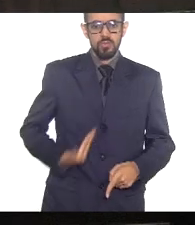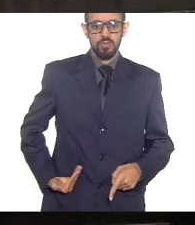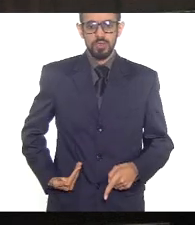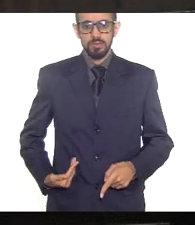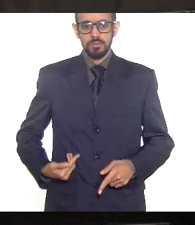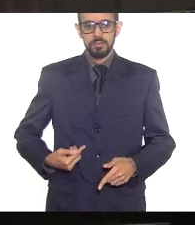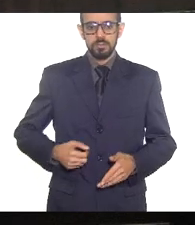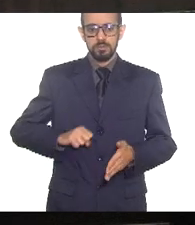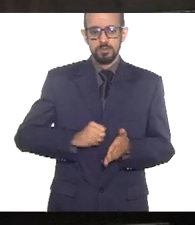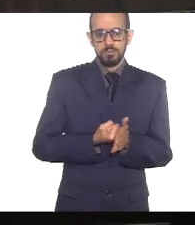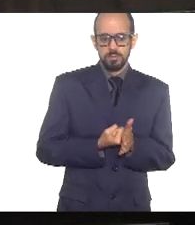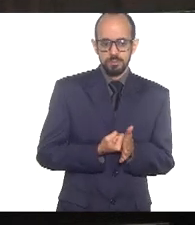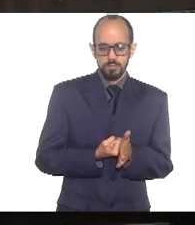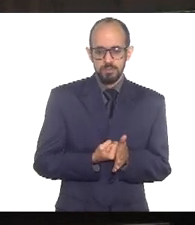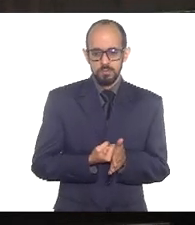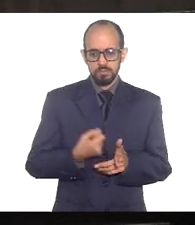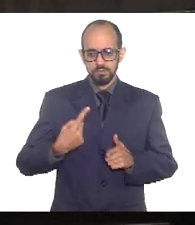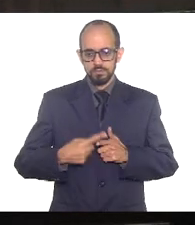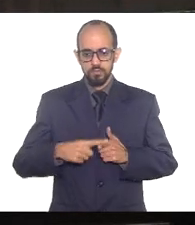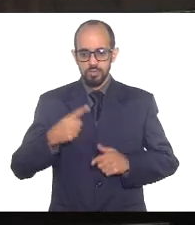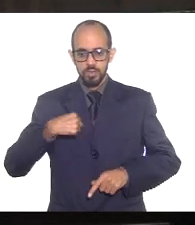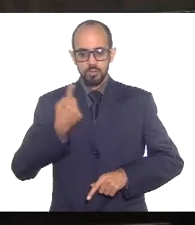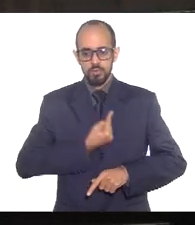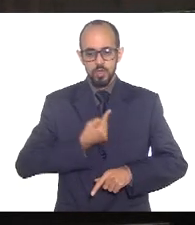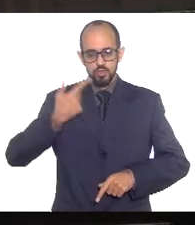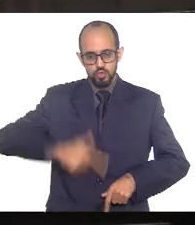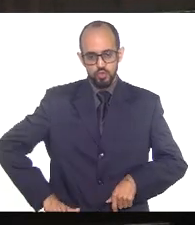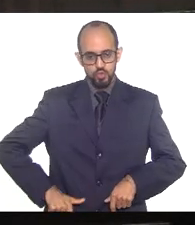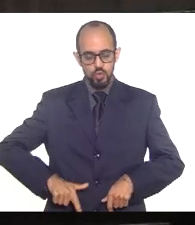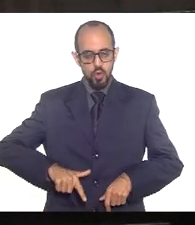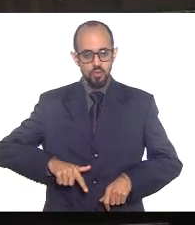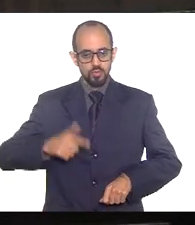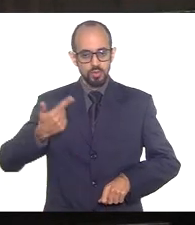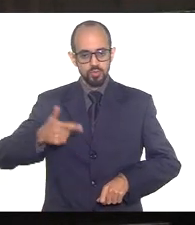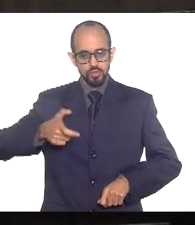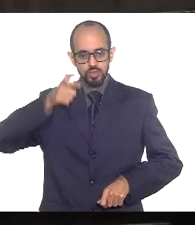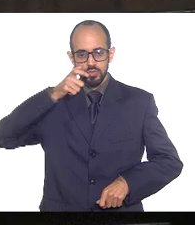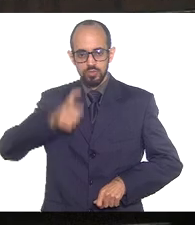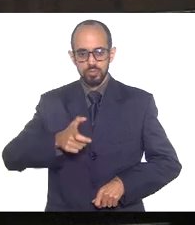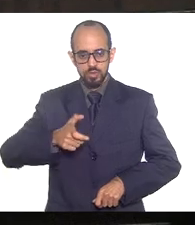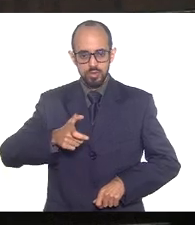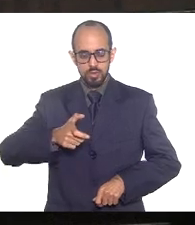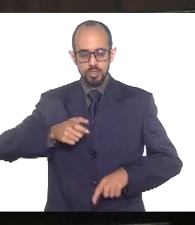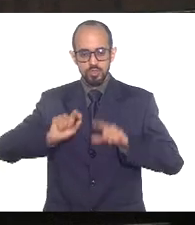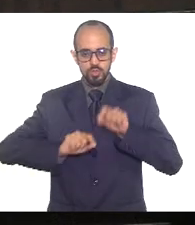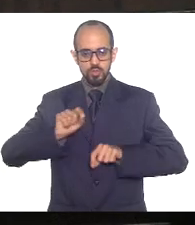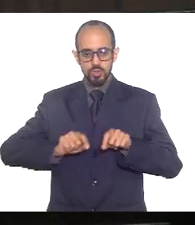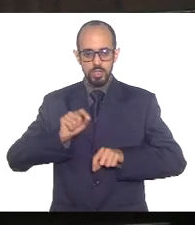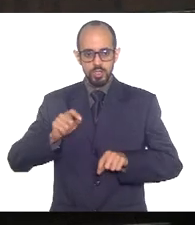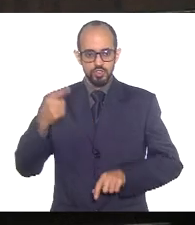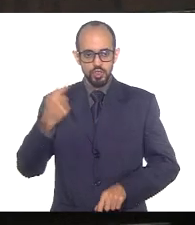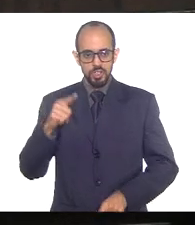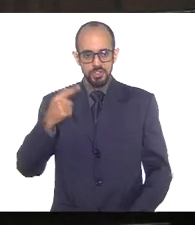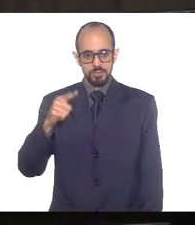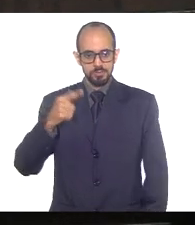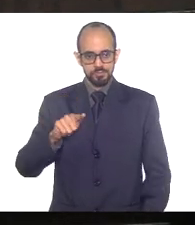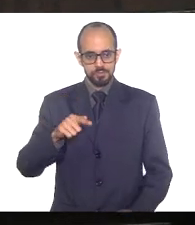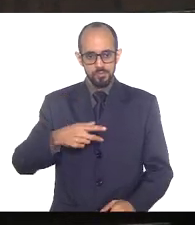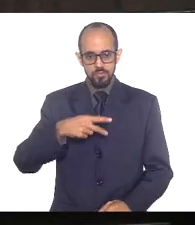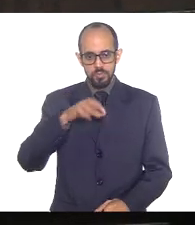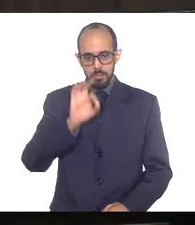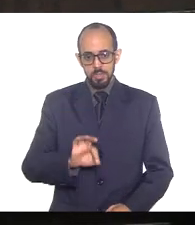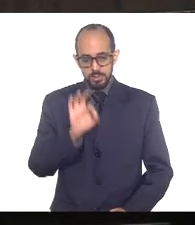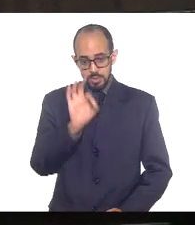veta companheiro porque mais uma vez não se tinha interesse de garantir um